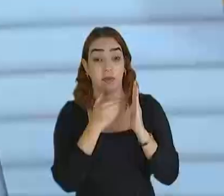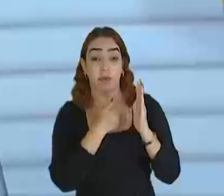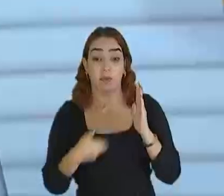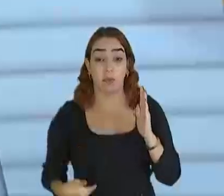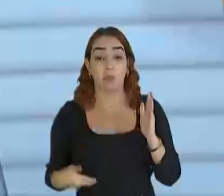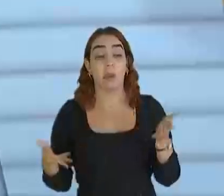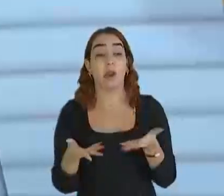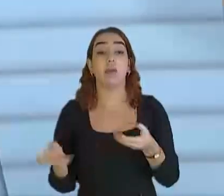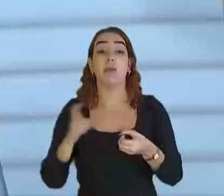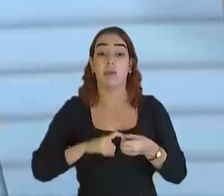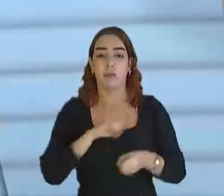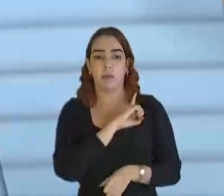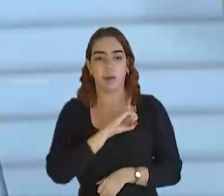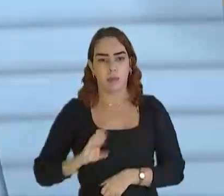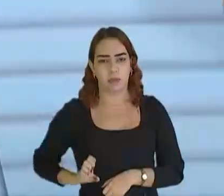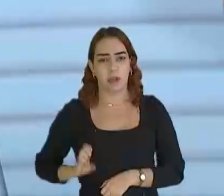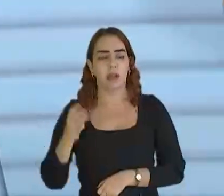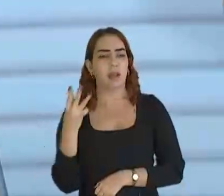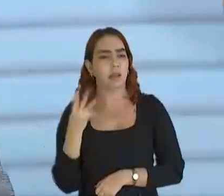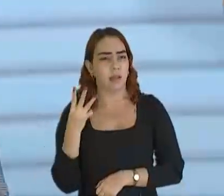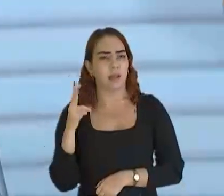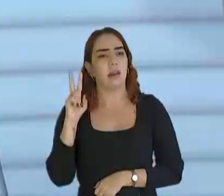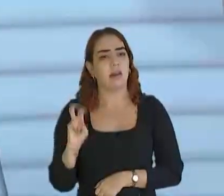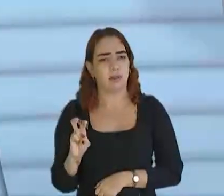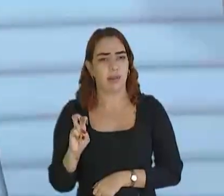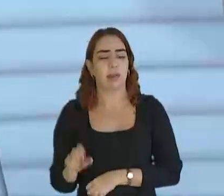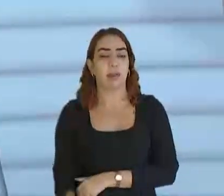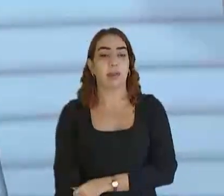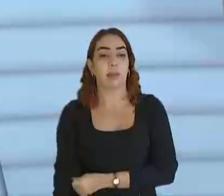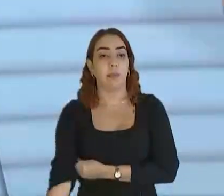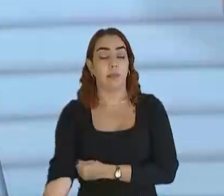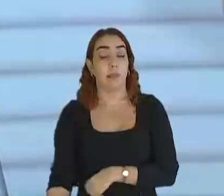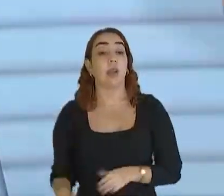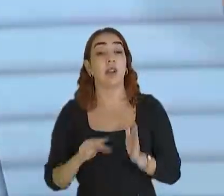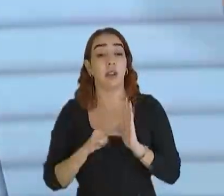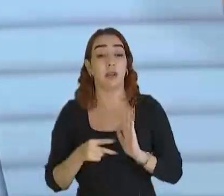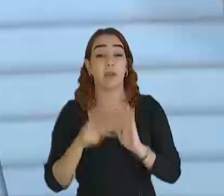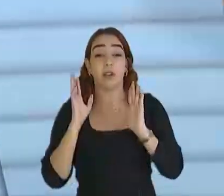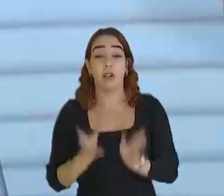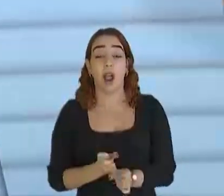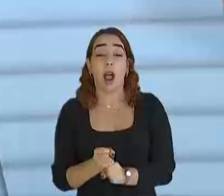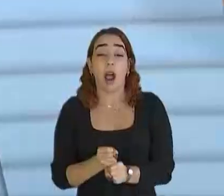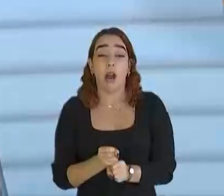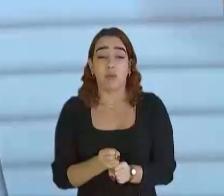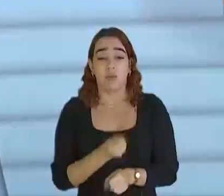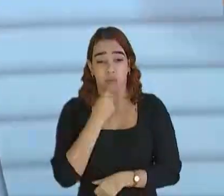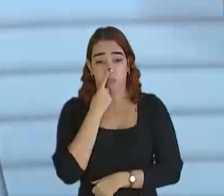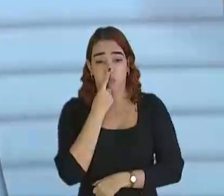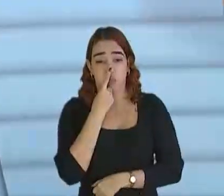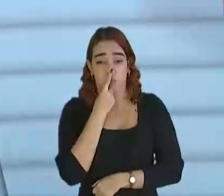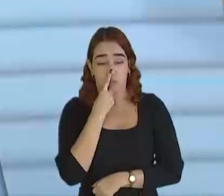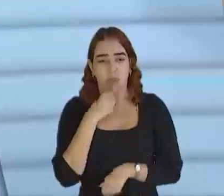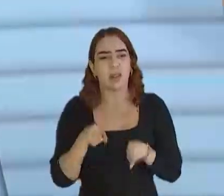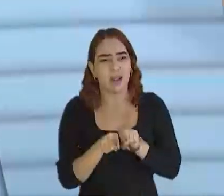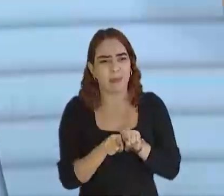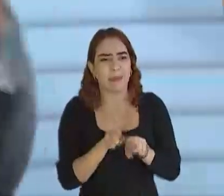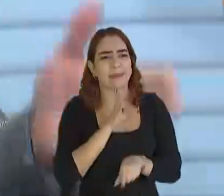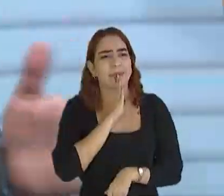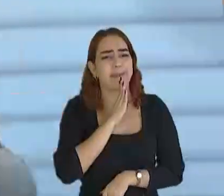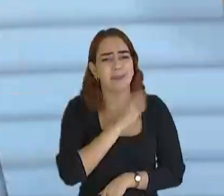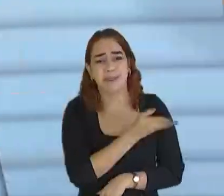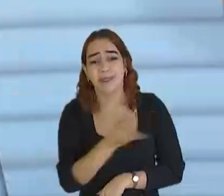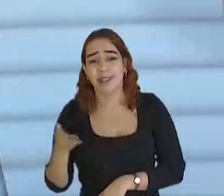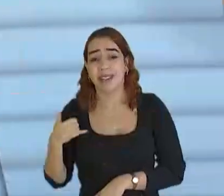como parlamentar, né? Estou no terceiro mandato, então tenho uma relação muito afetuosa com a casa, com os servidores aqui, que me conheceram quando eu ainda